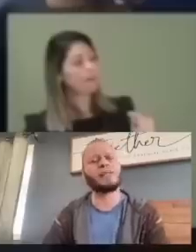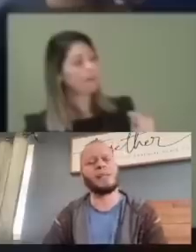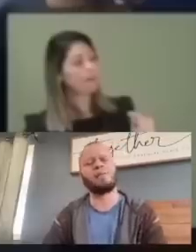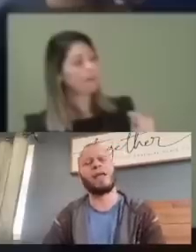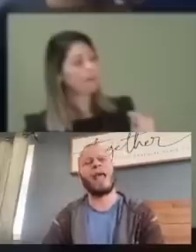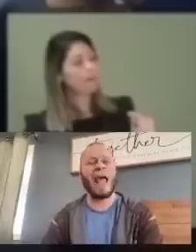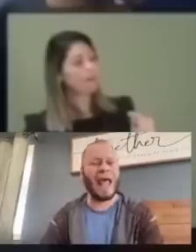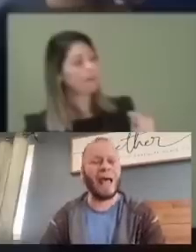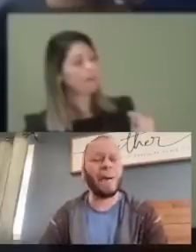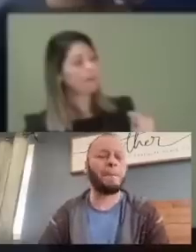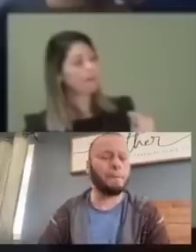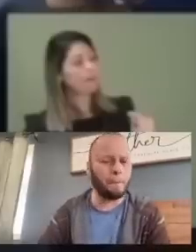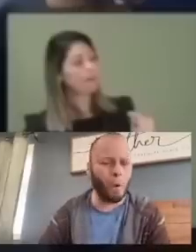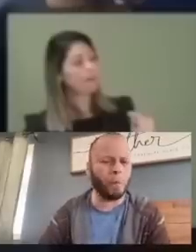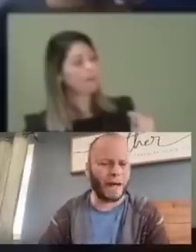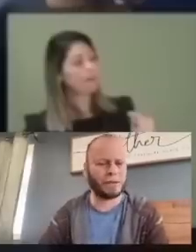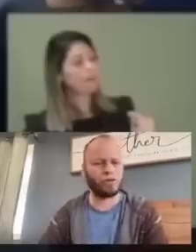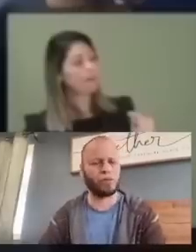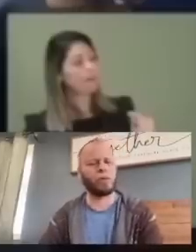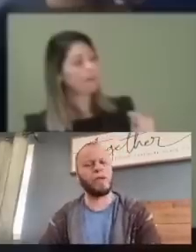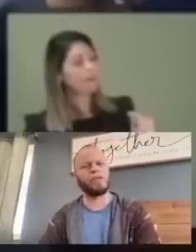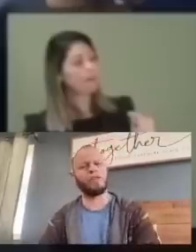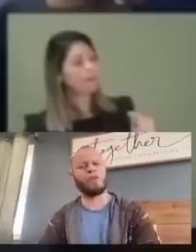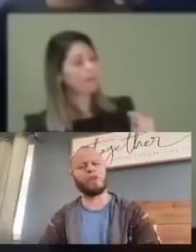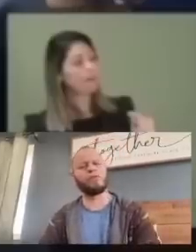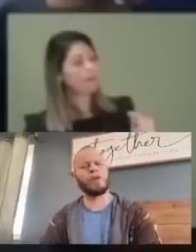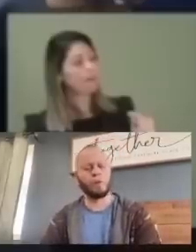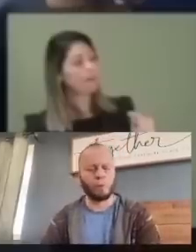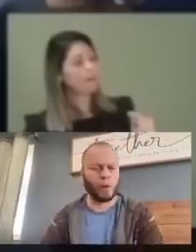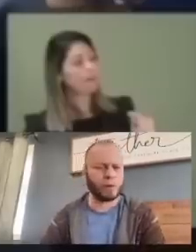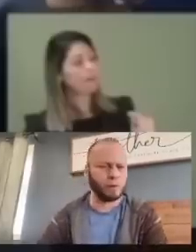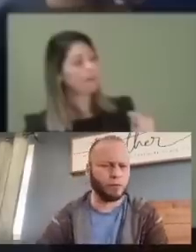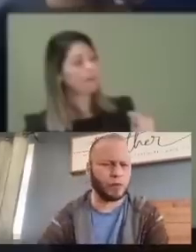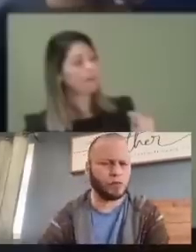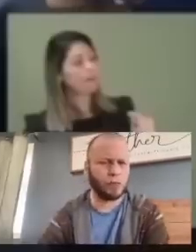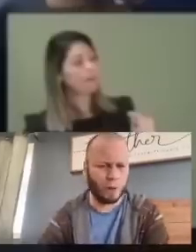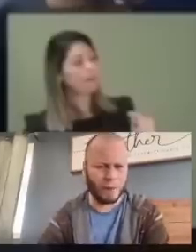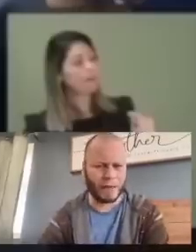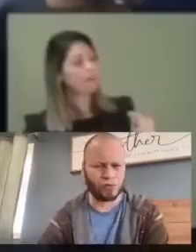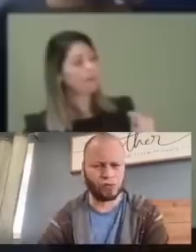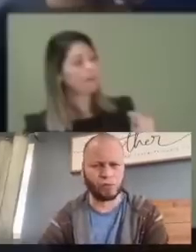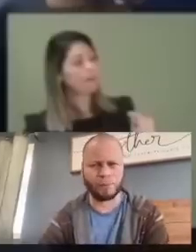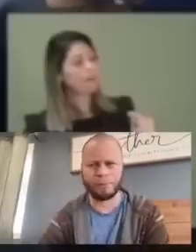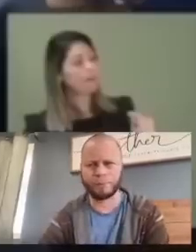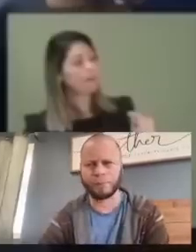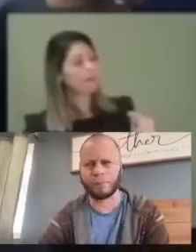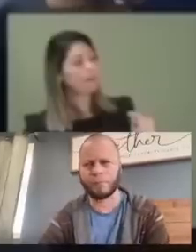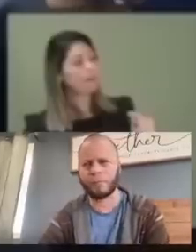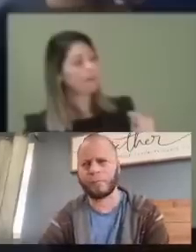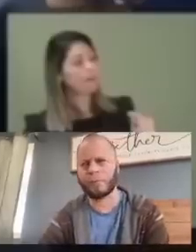isso sim é bombástico te vejo no próximo vídeo Um abraço